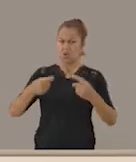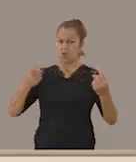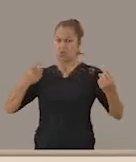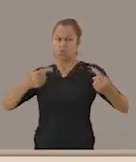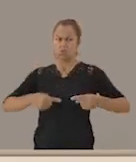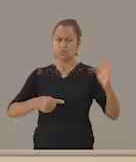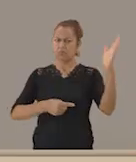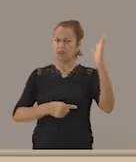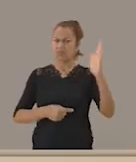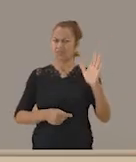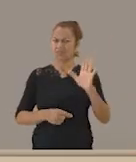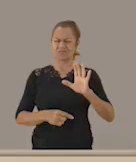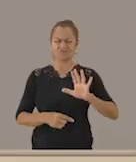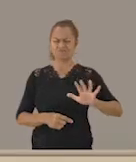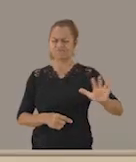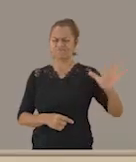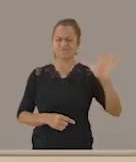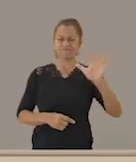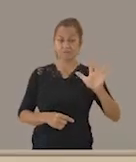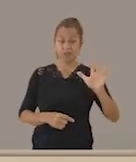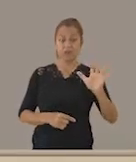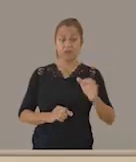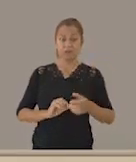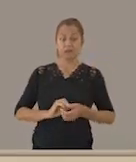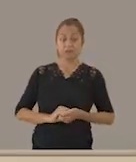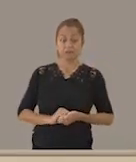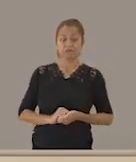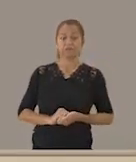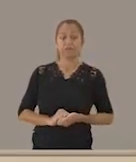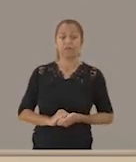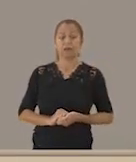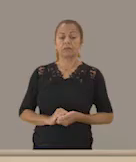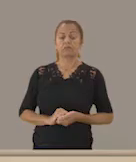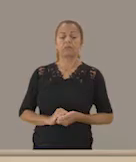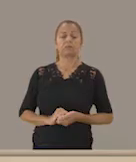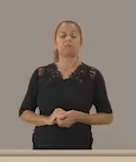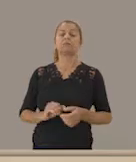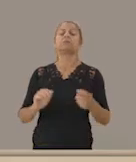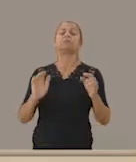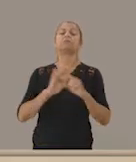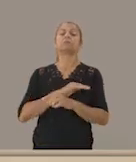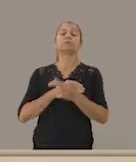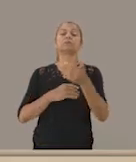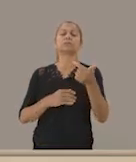2. Onde o tema está apresentado?